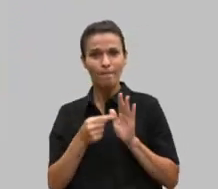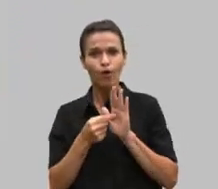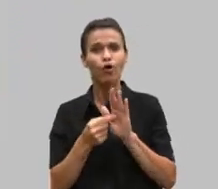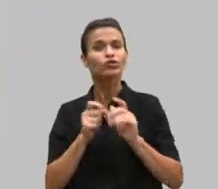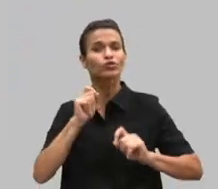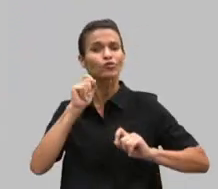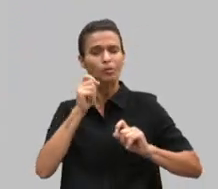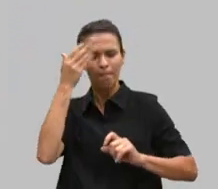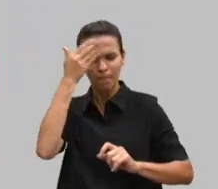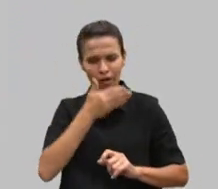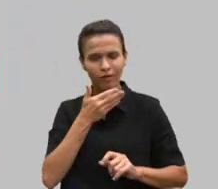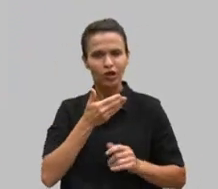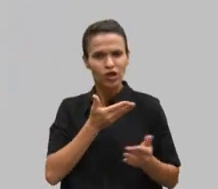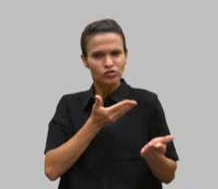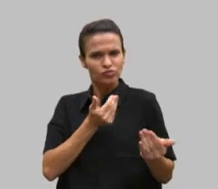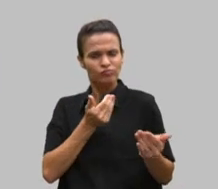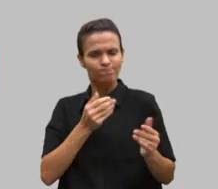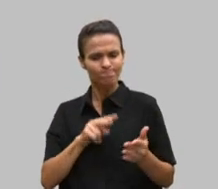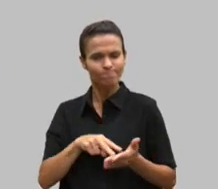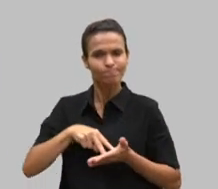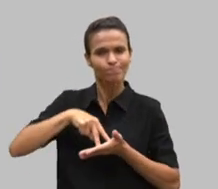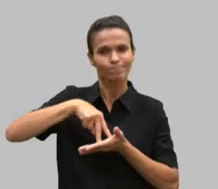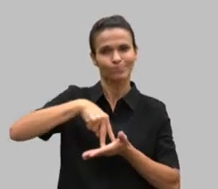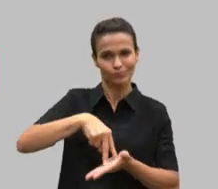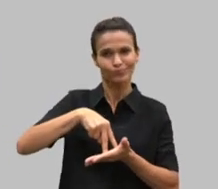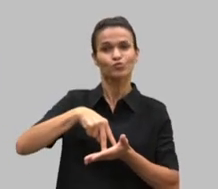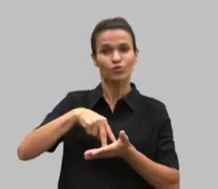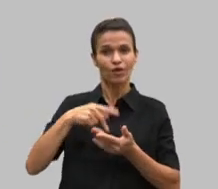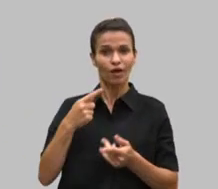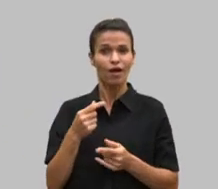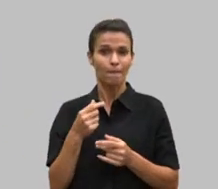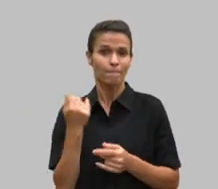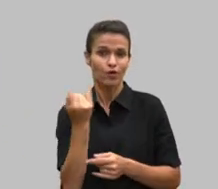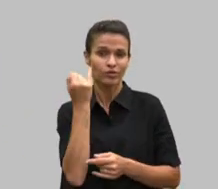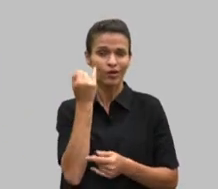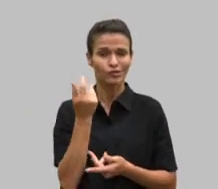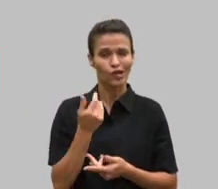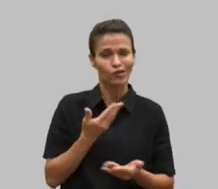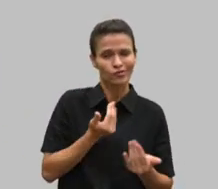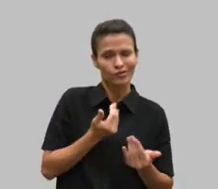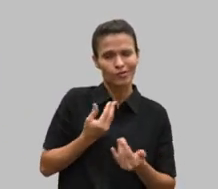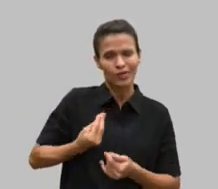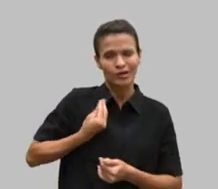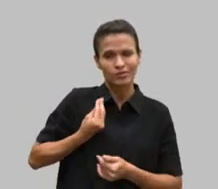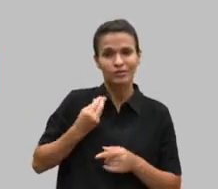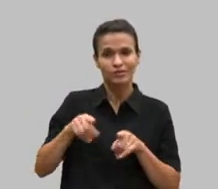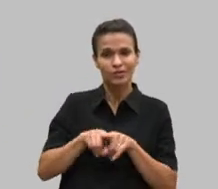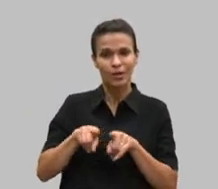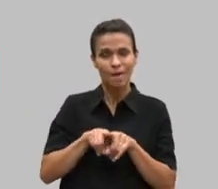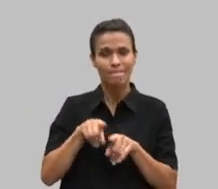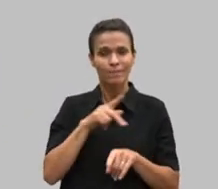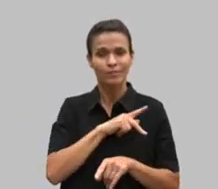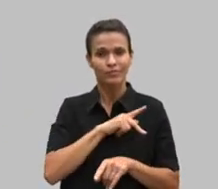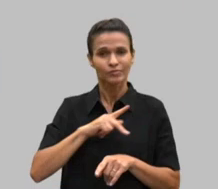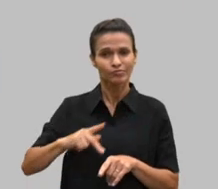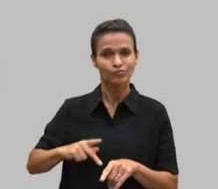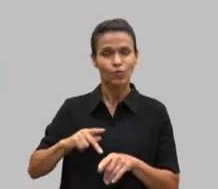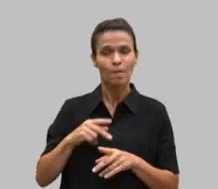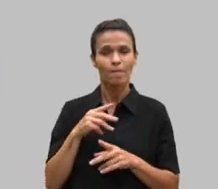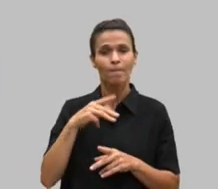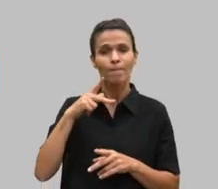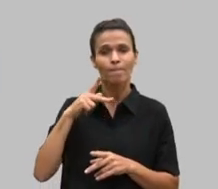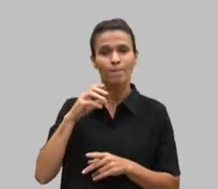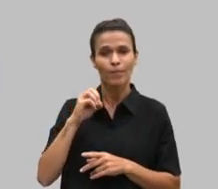mais ativa e a necessidade da Juventude participar nós temos aqui o presidente da Câmara de Poços de Caldas o mais jovem da história o vereador